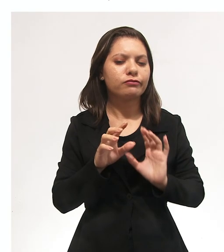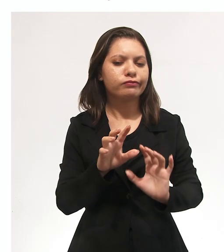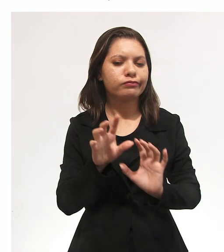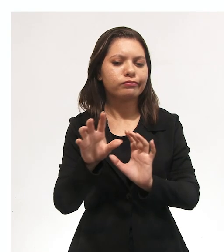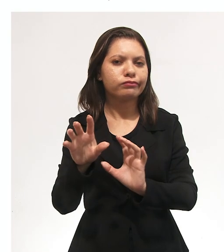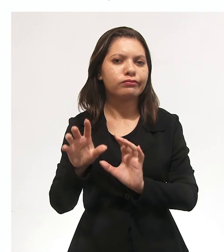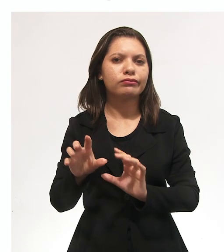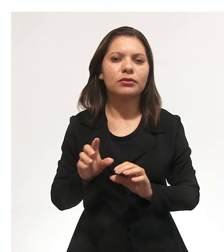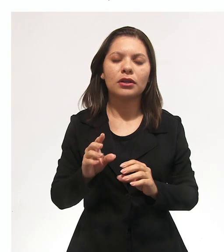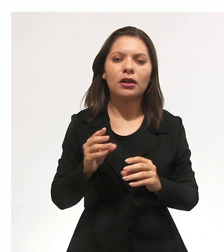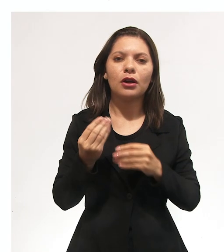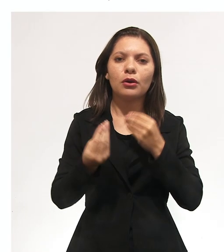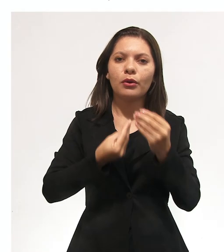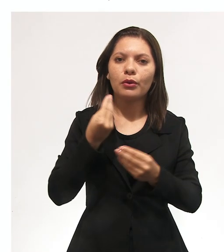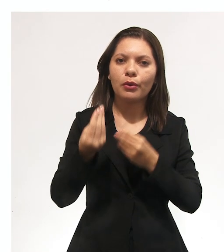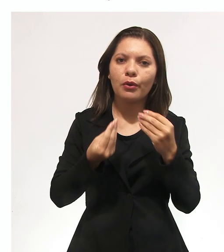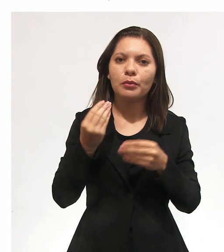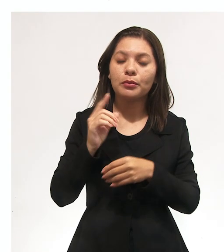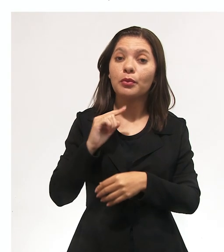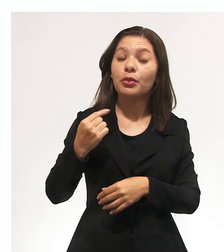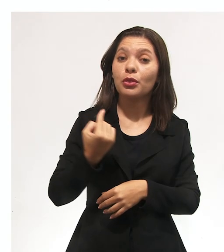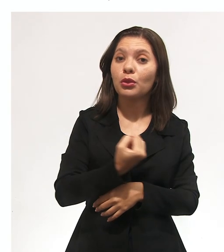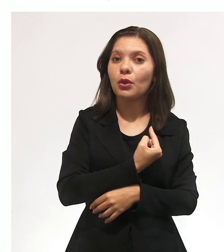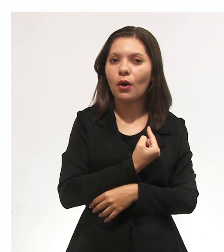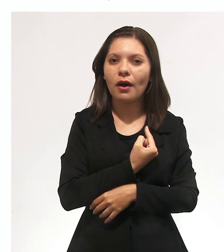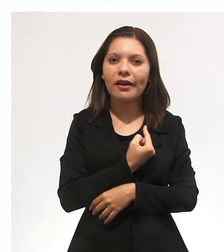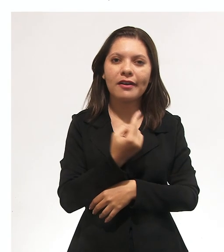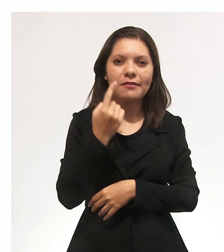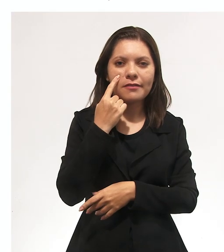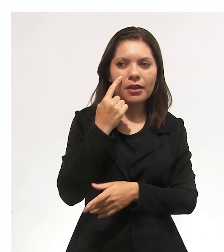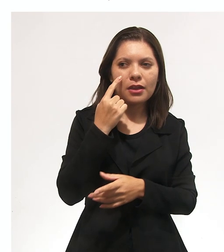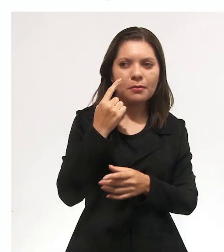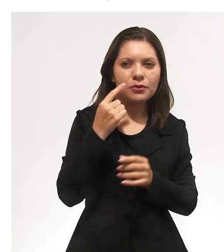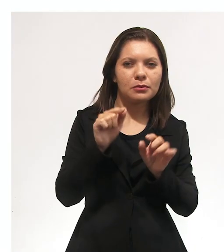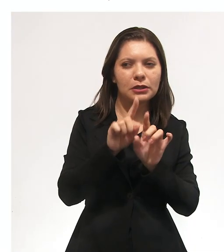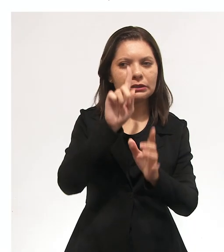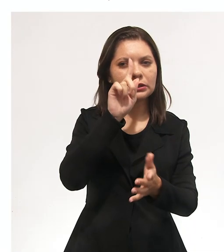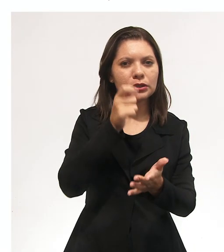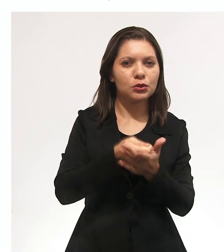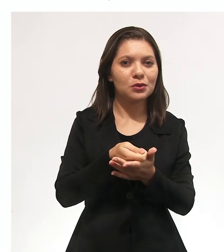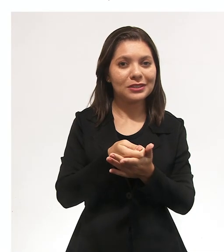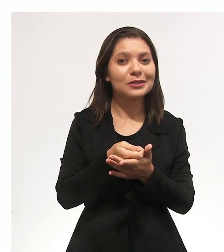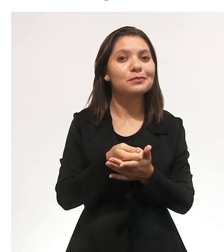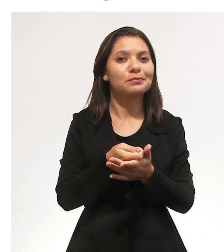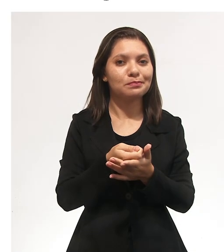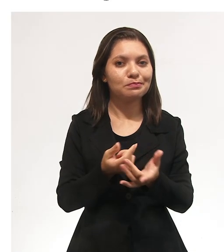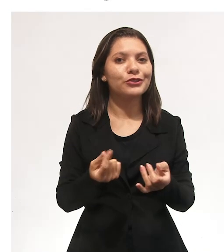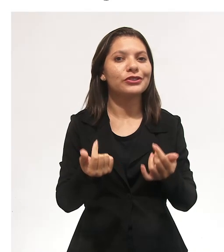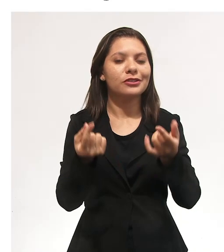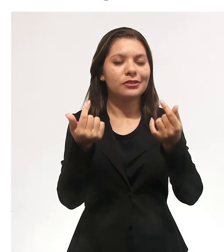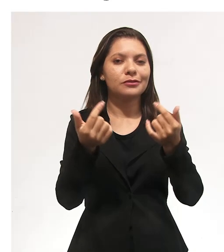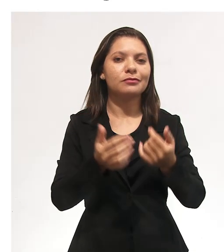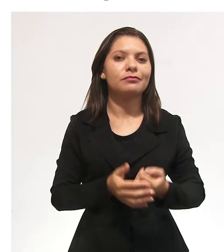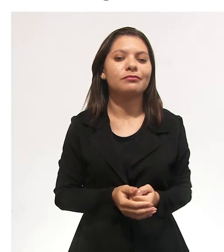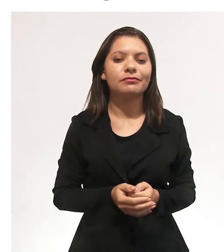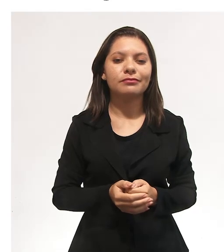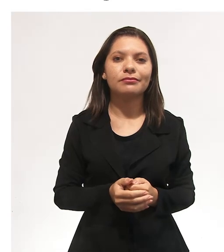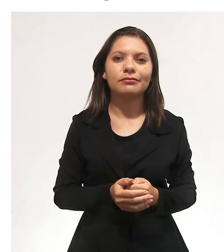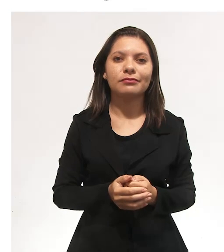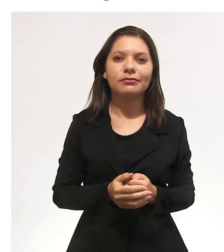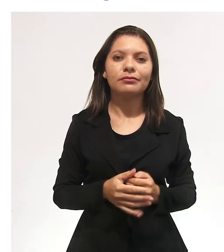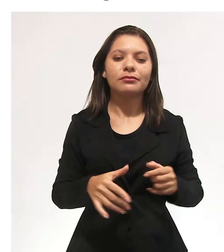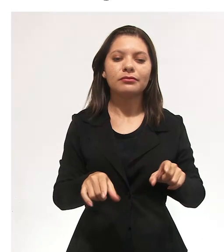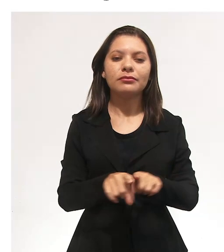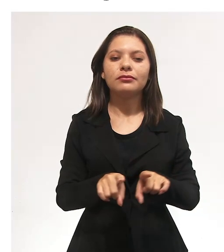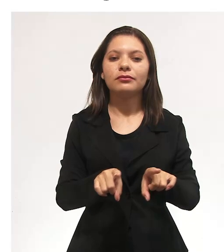forma como nós avaliamos e tomamos decisões financeiras. Falando ainda sobre o